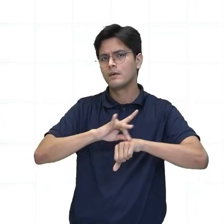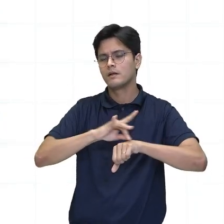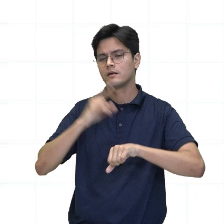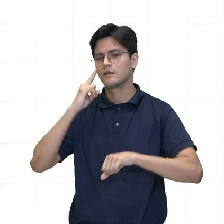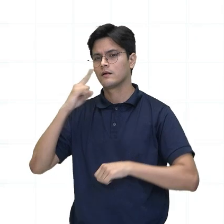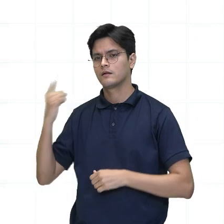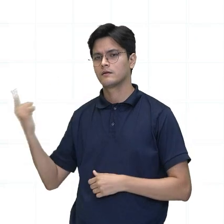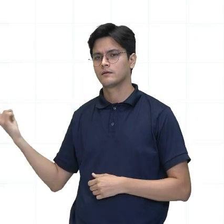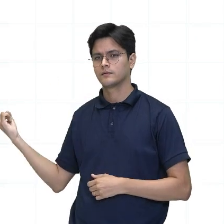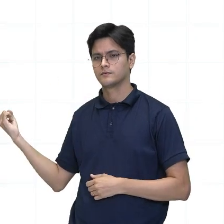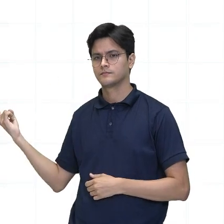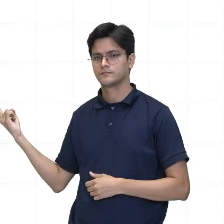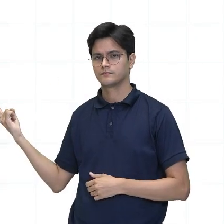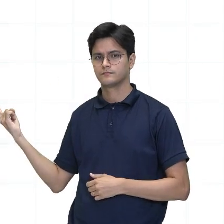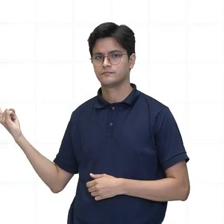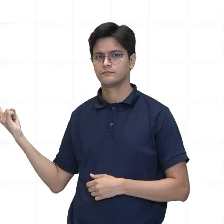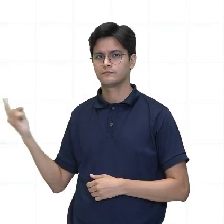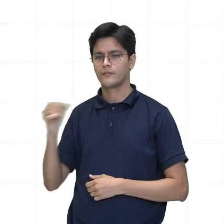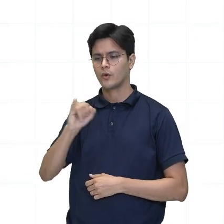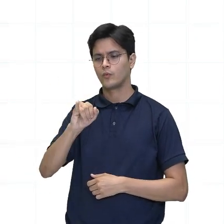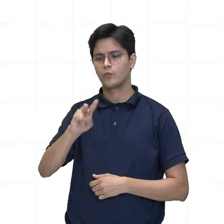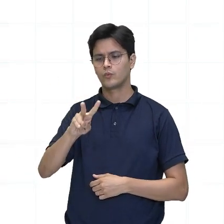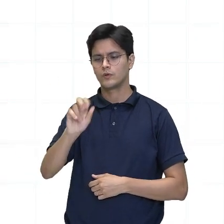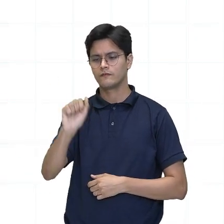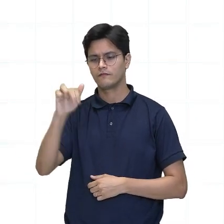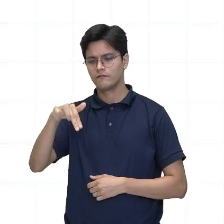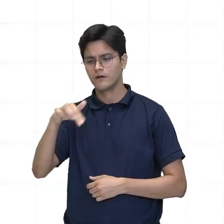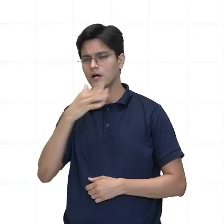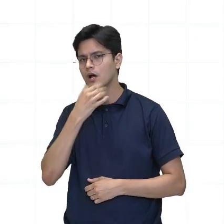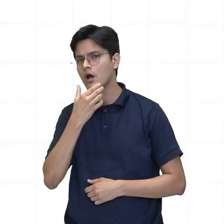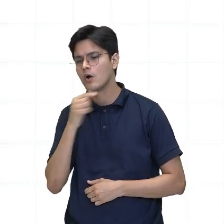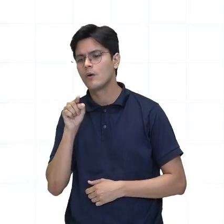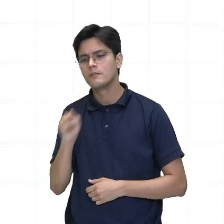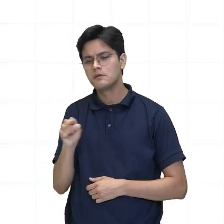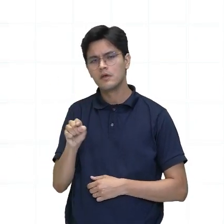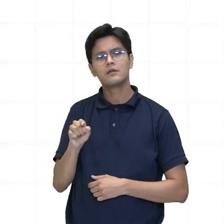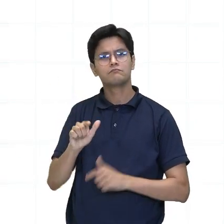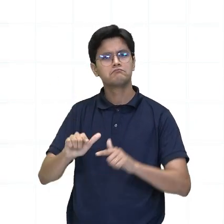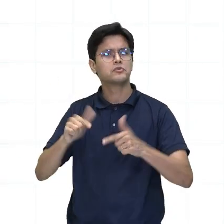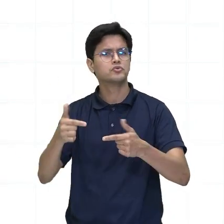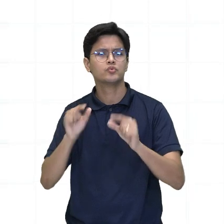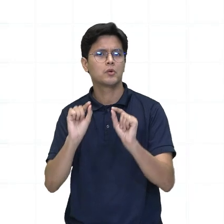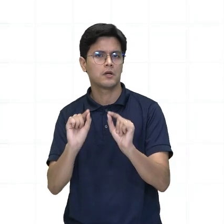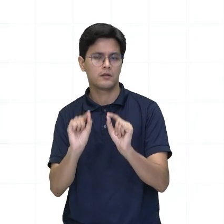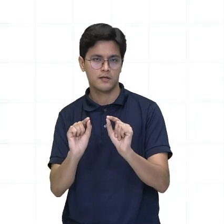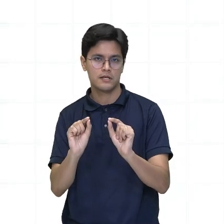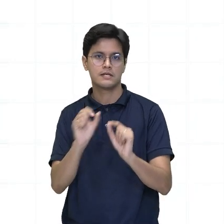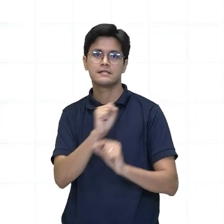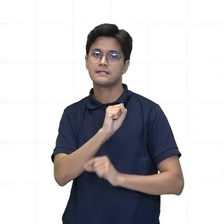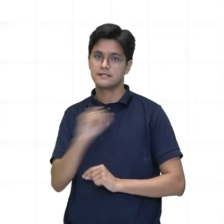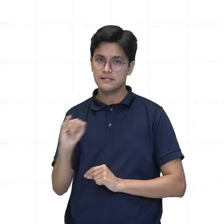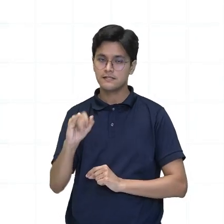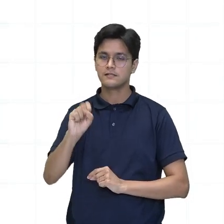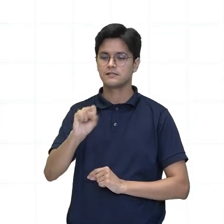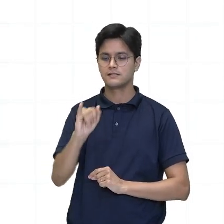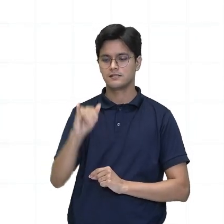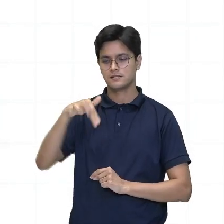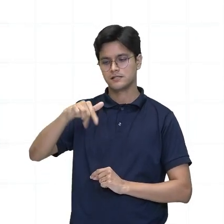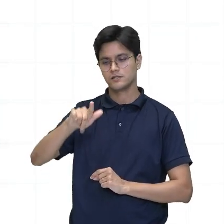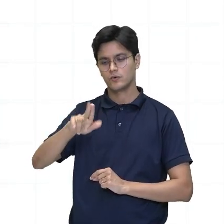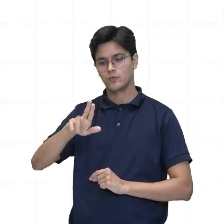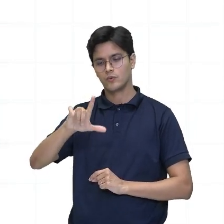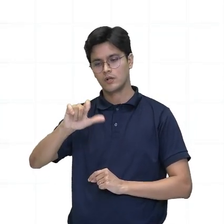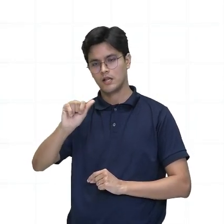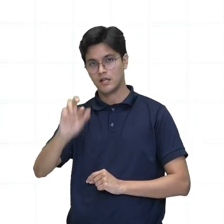o Ivan está fazendo? Se é singular, uma pessoa, eu uso o is.